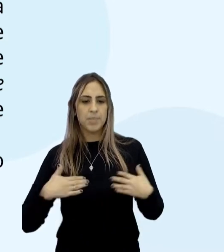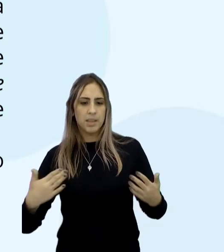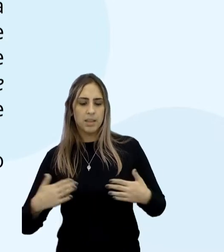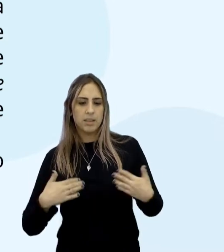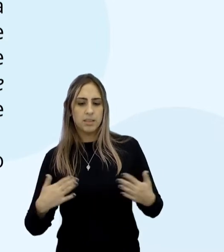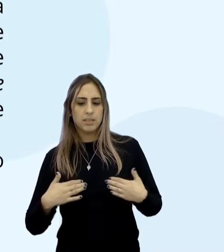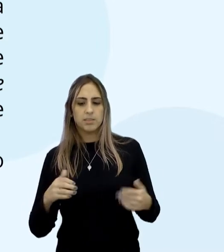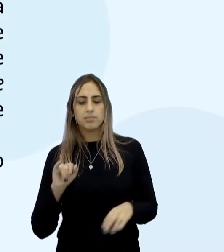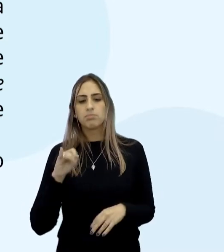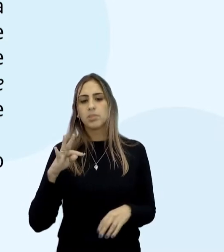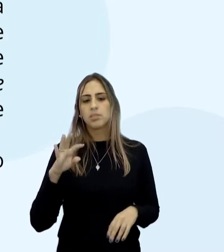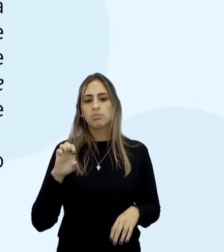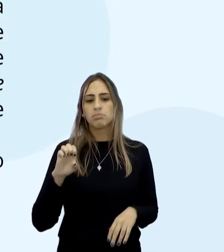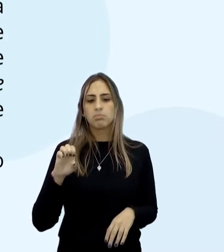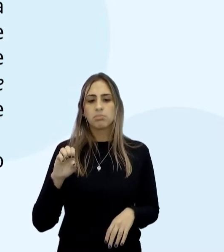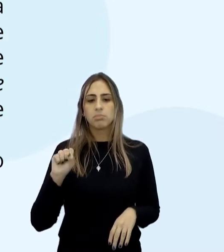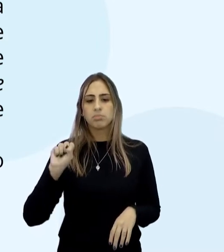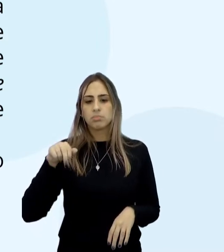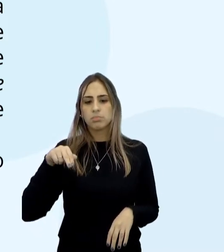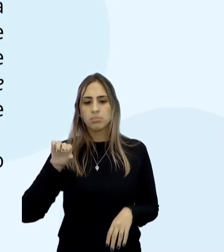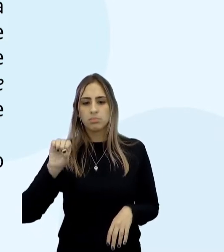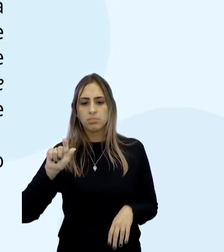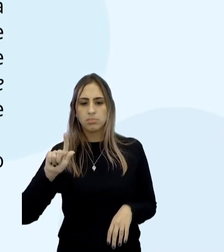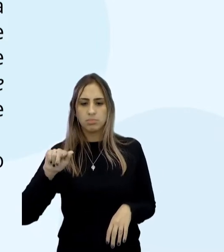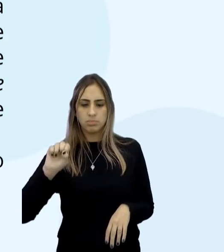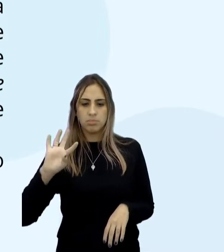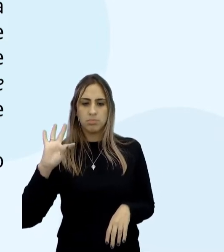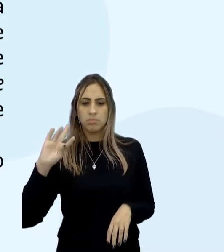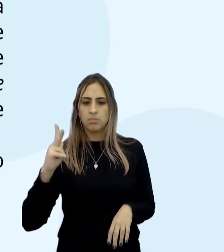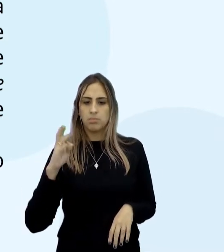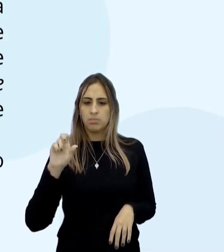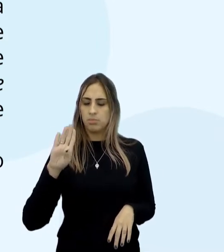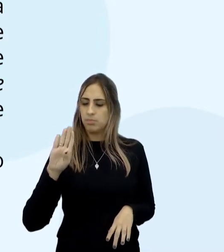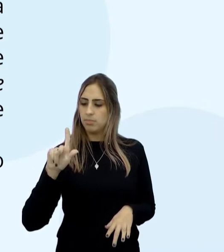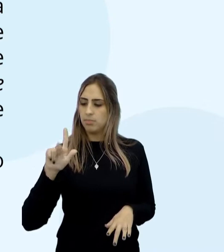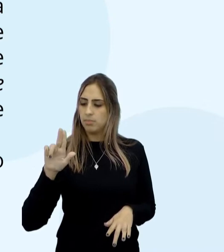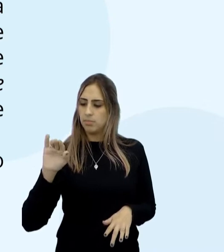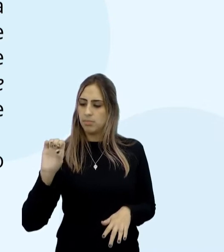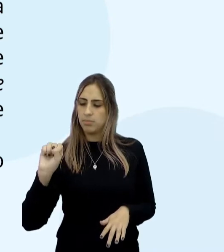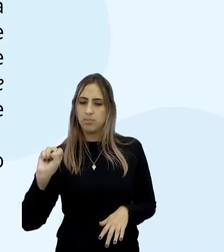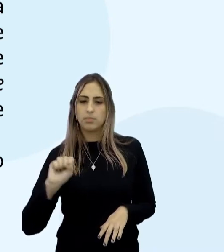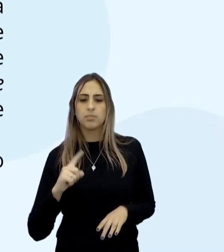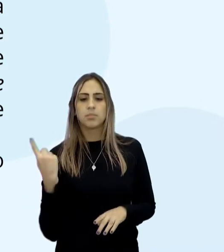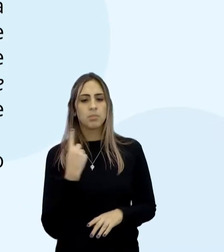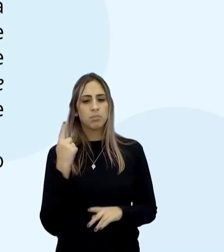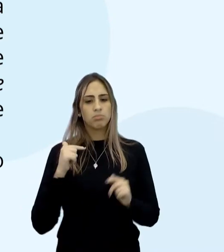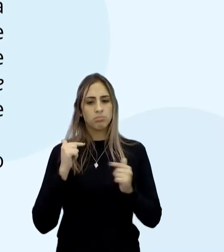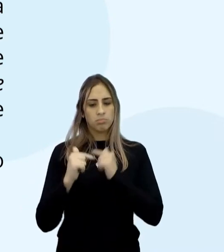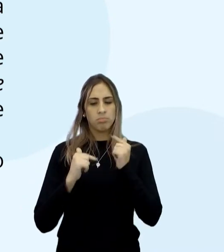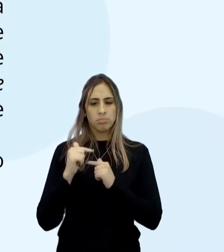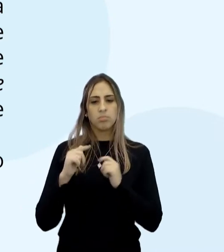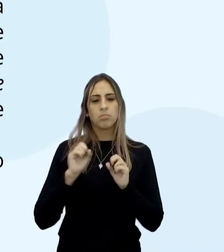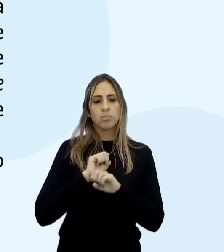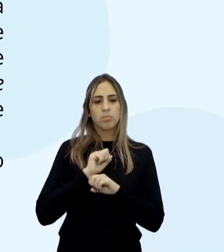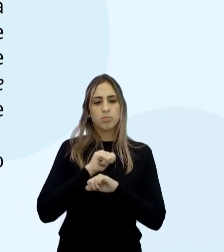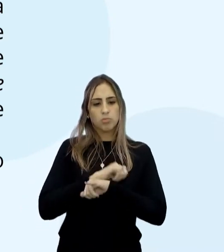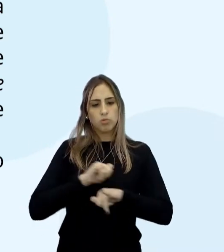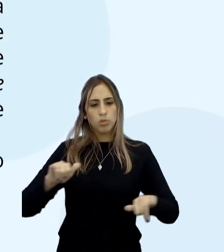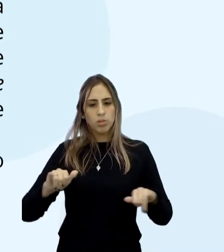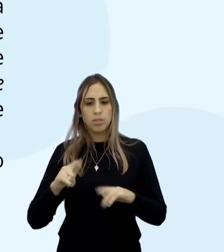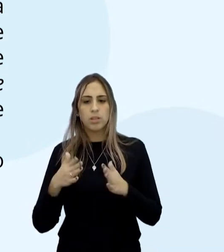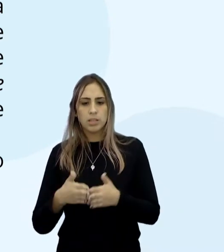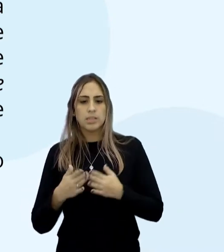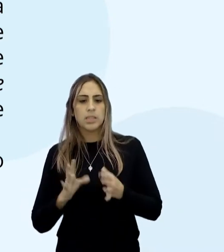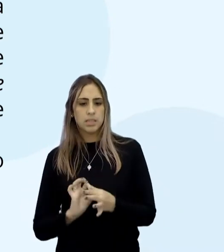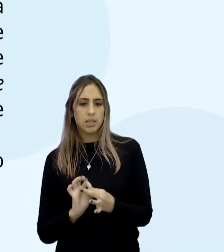animação Sita Sings the Blues, deve ser assim. Seu primeiro trabalho lançado sob uma licença livre,